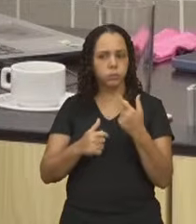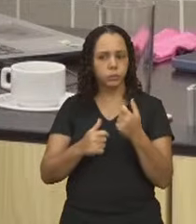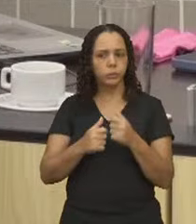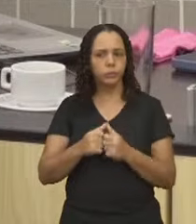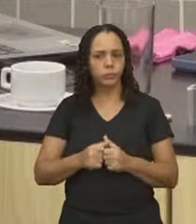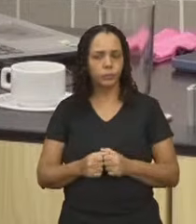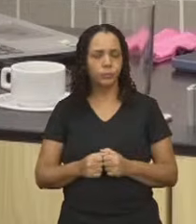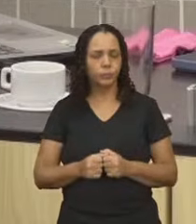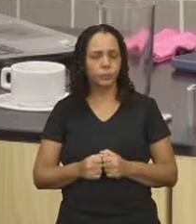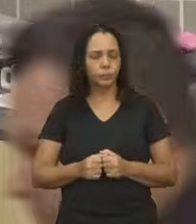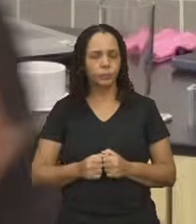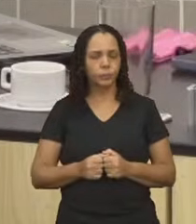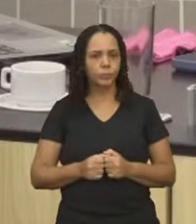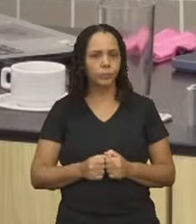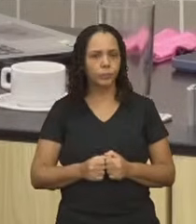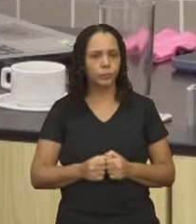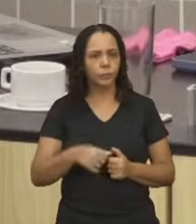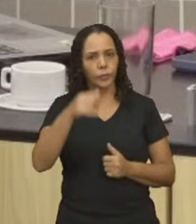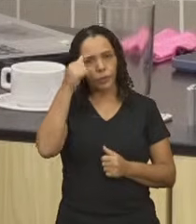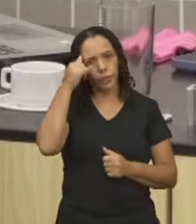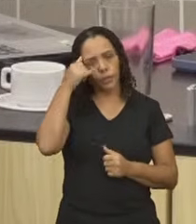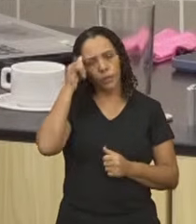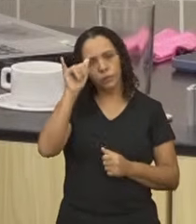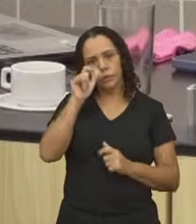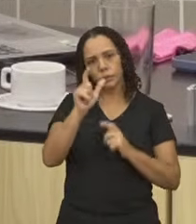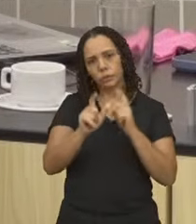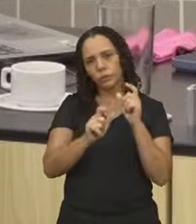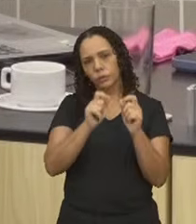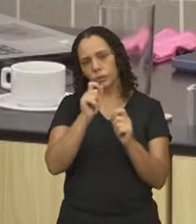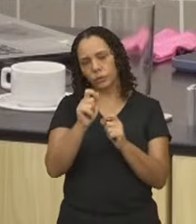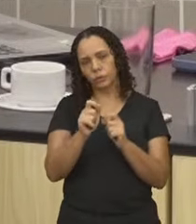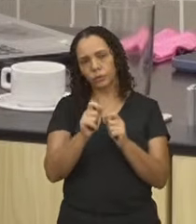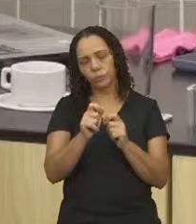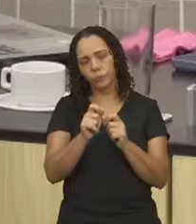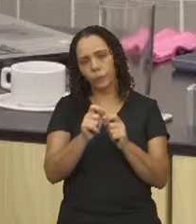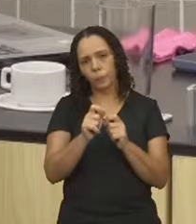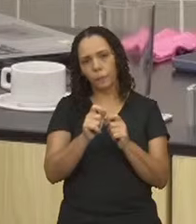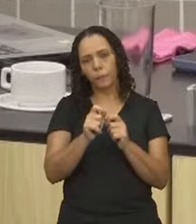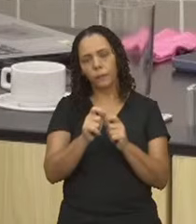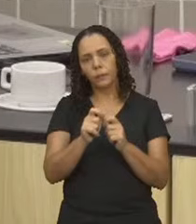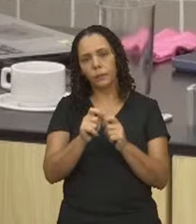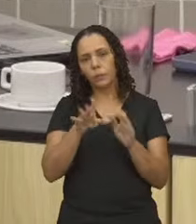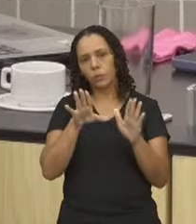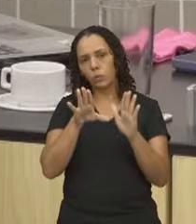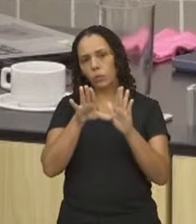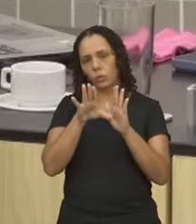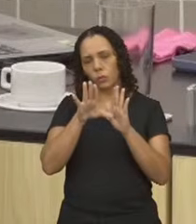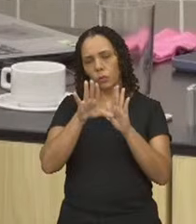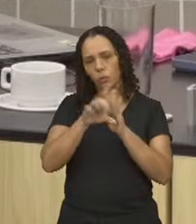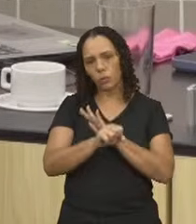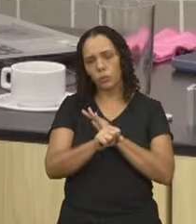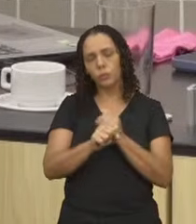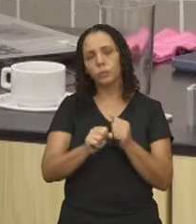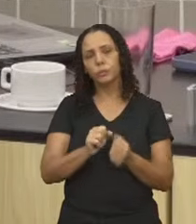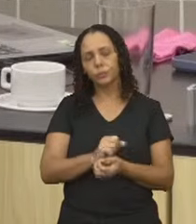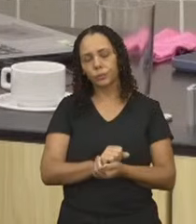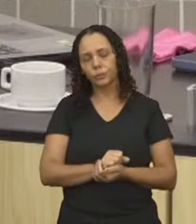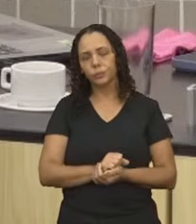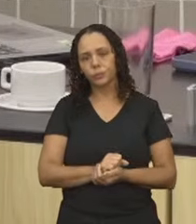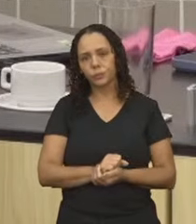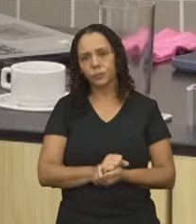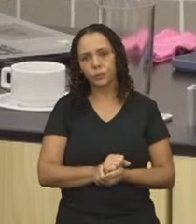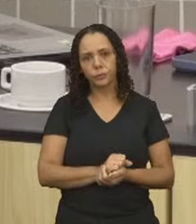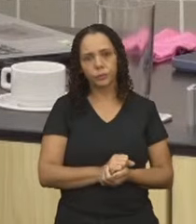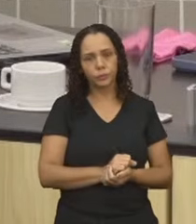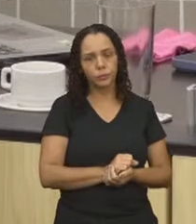injusta agressão, neutralizando a ameaça e garantindo a preservação da vida de inocentes.